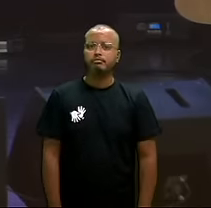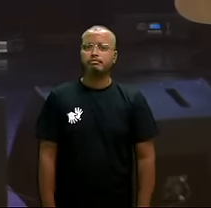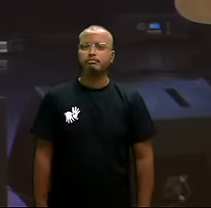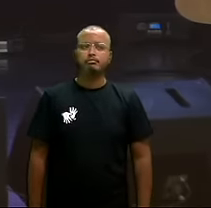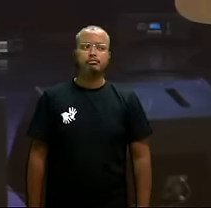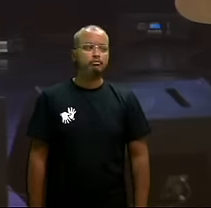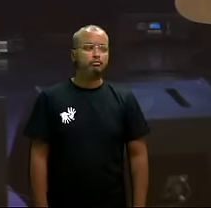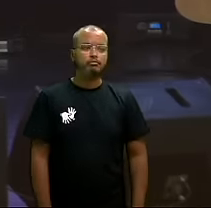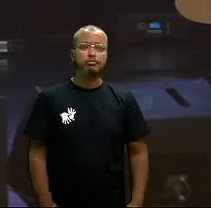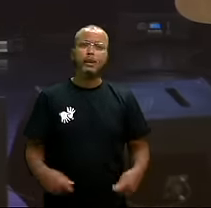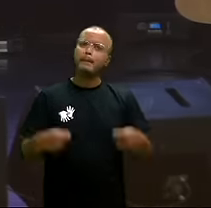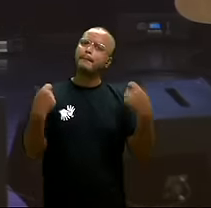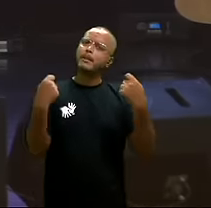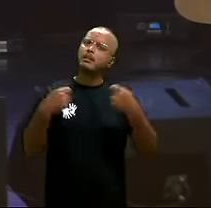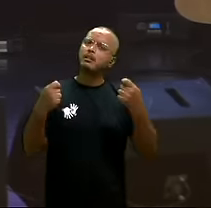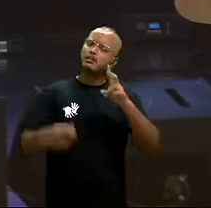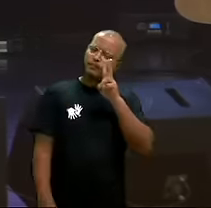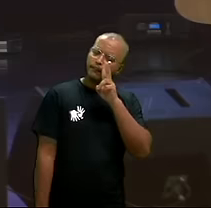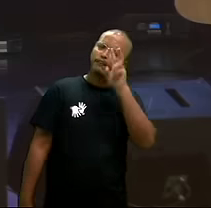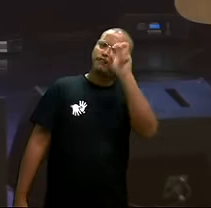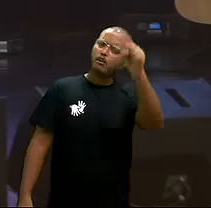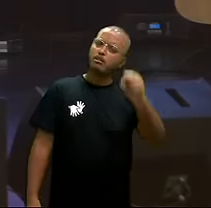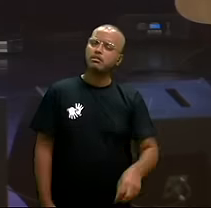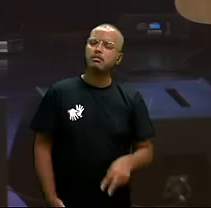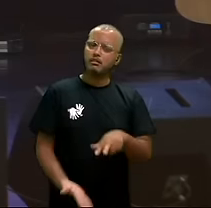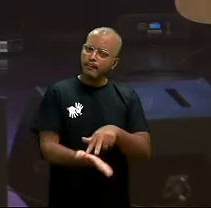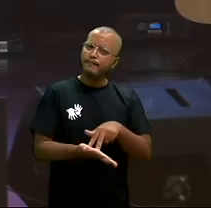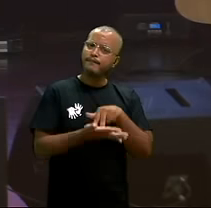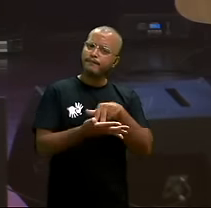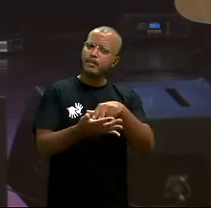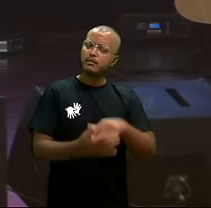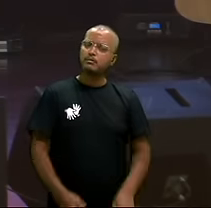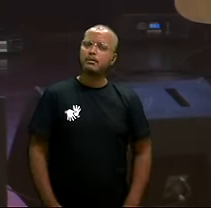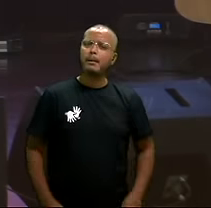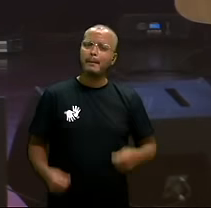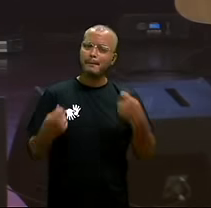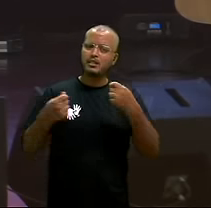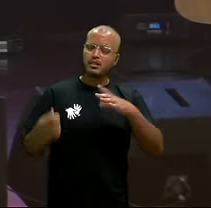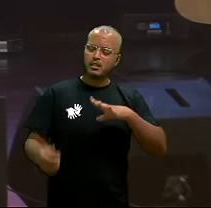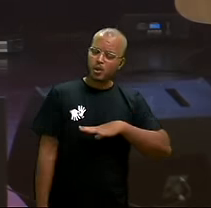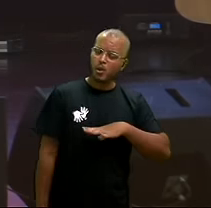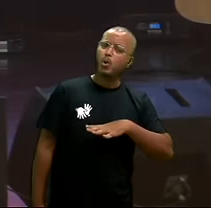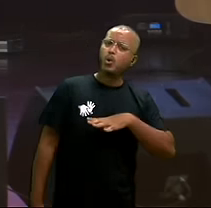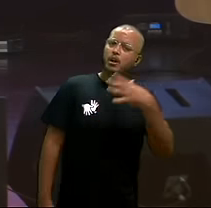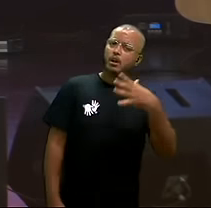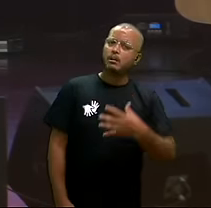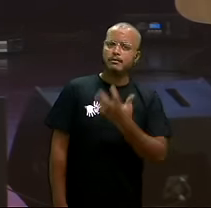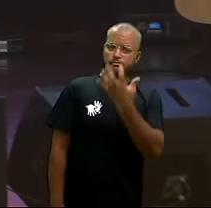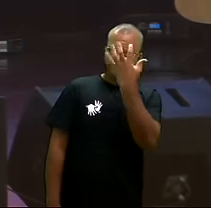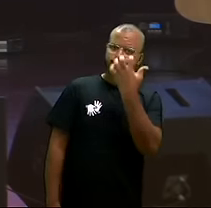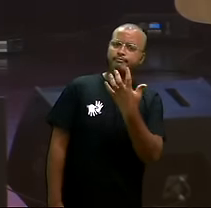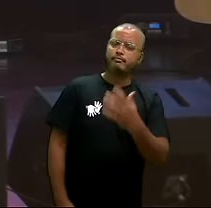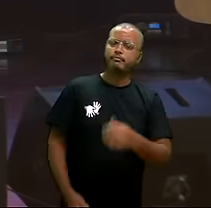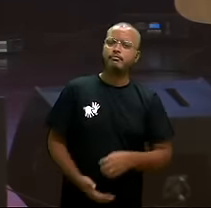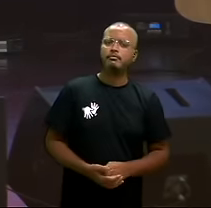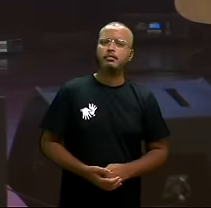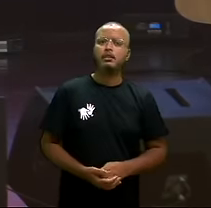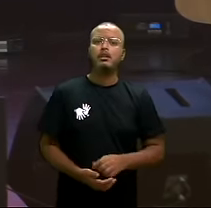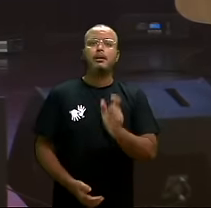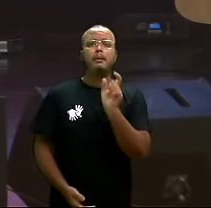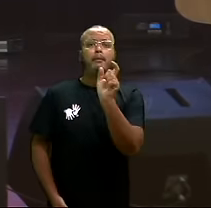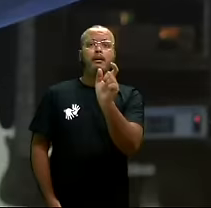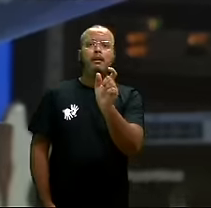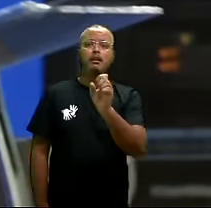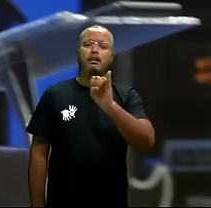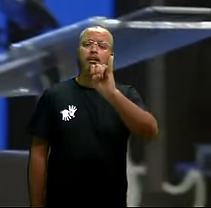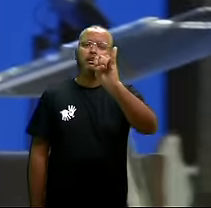É preciso força para ser firme. E é preciso coragem para ser íntegro. Sabe o que significa integridade?